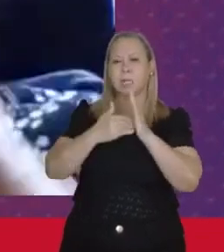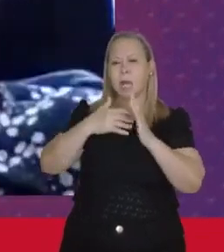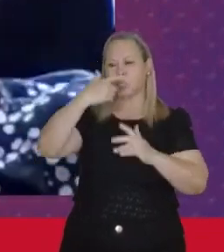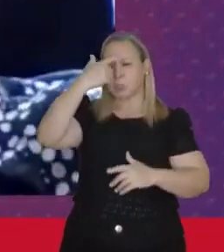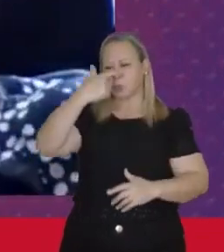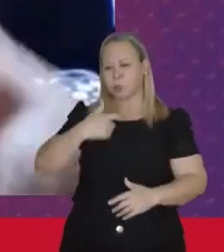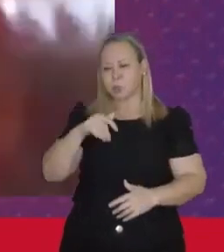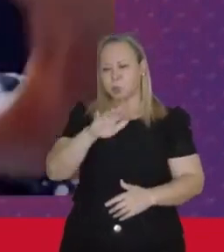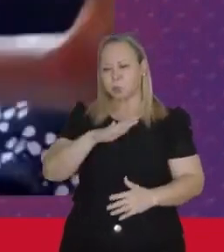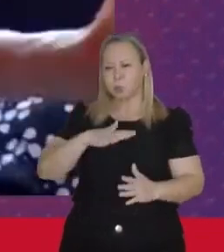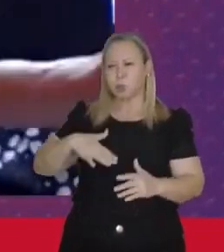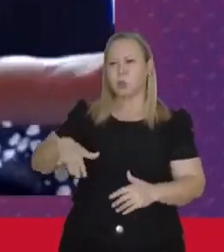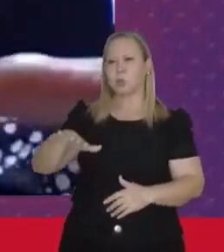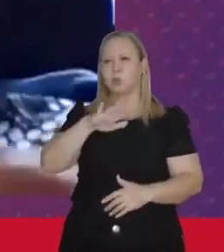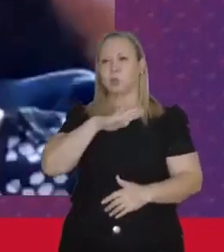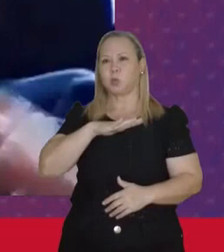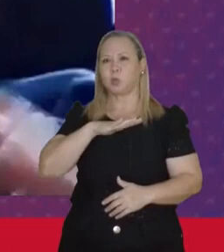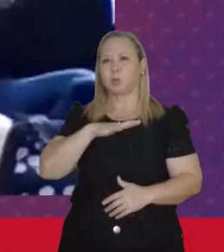da